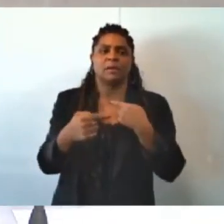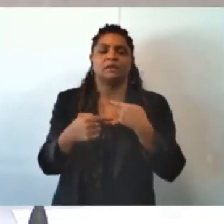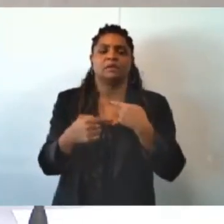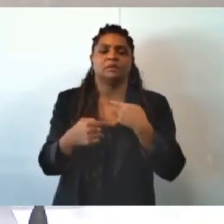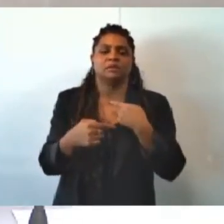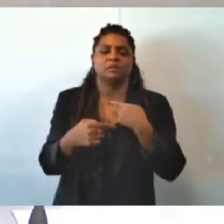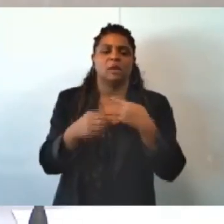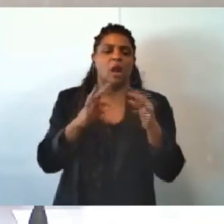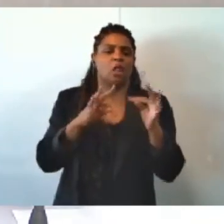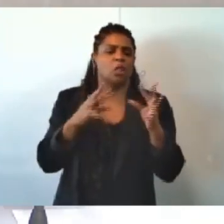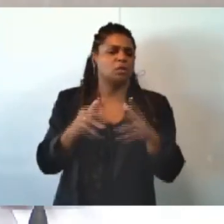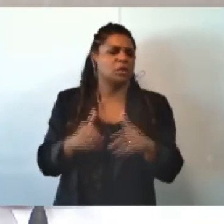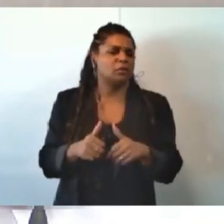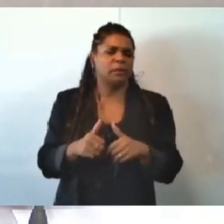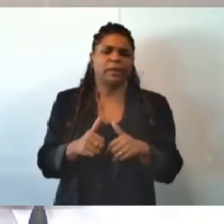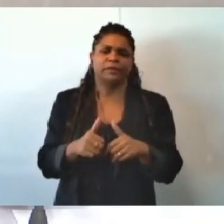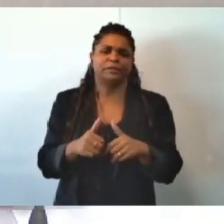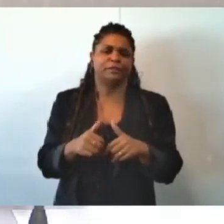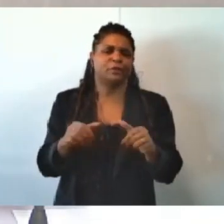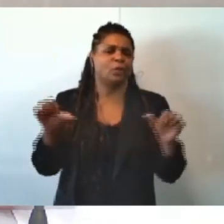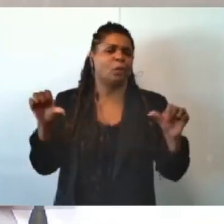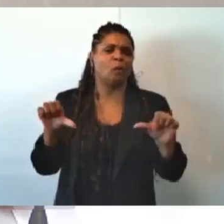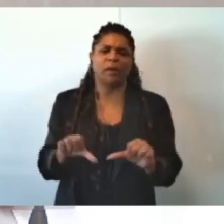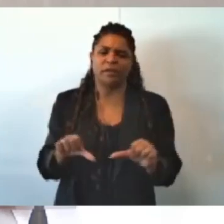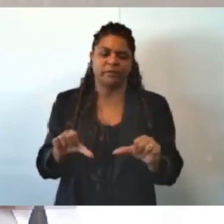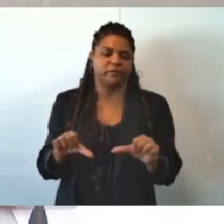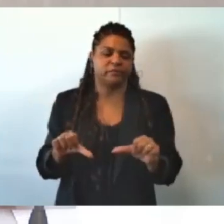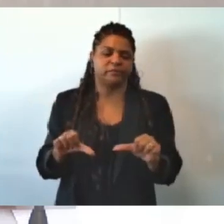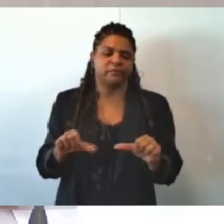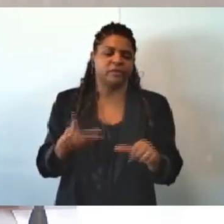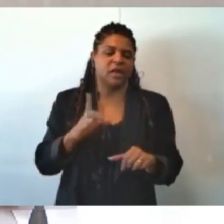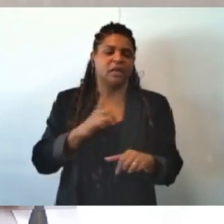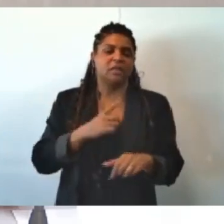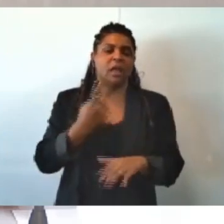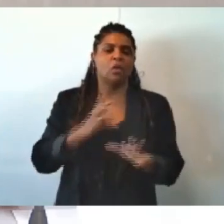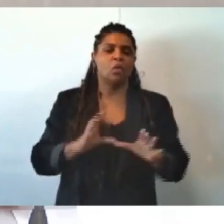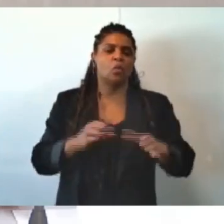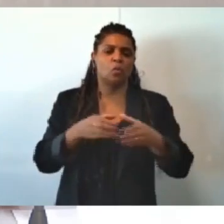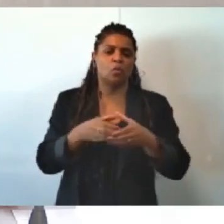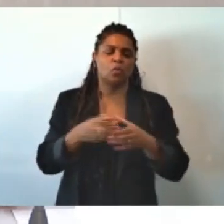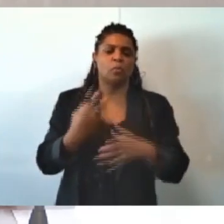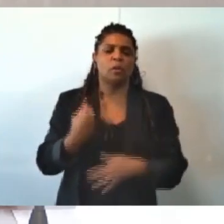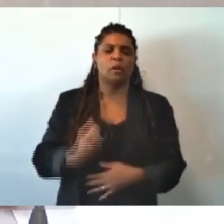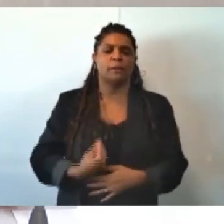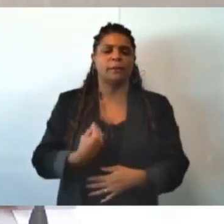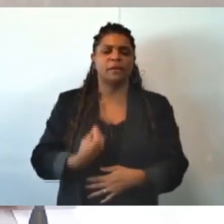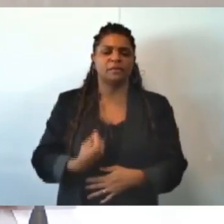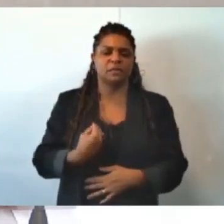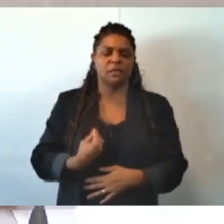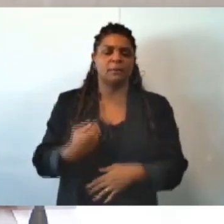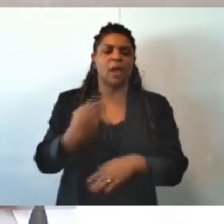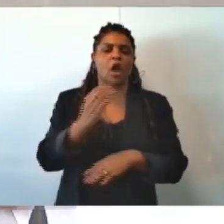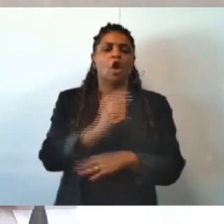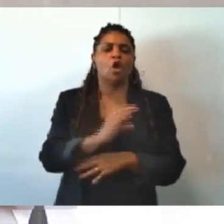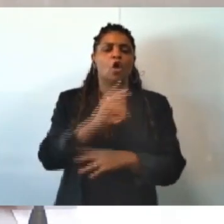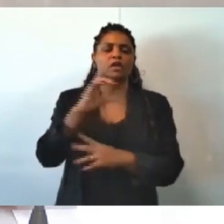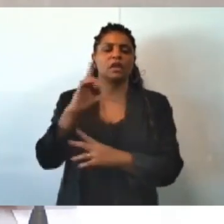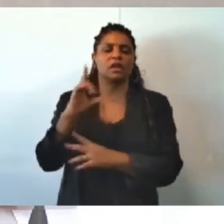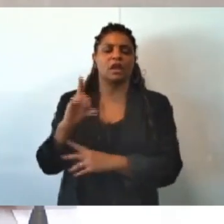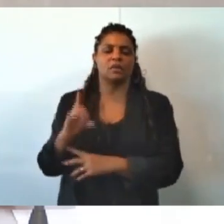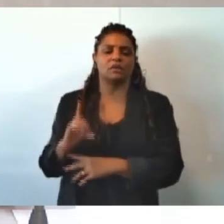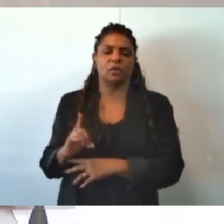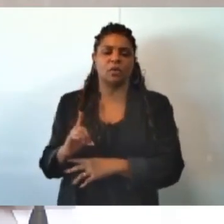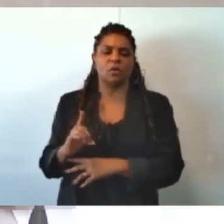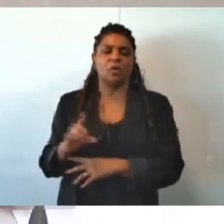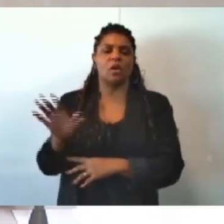totalmente furada, foi um fechamento furado. Nós temos um grupo onde participam coordenador da